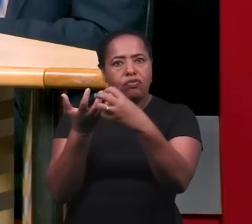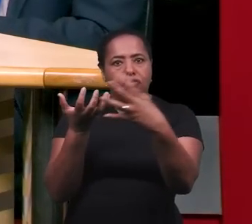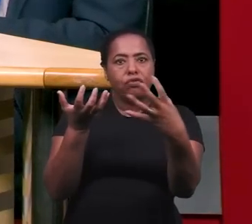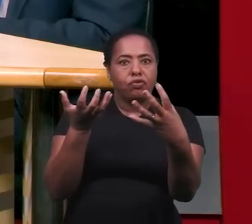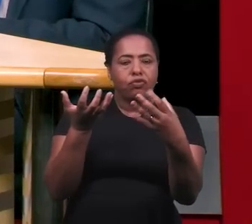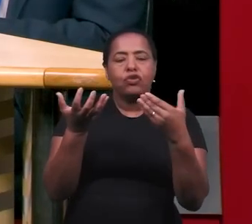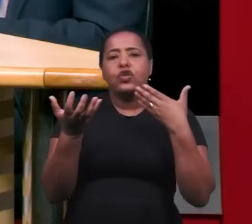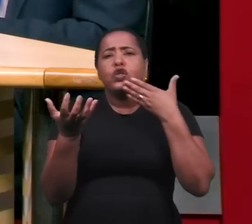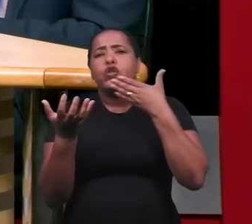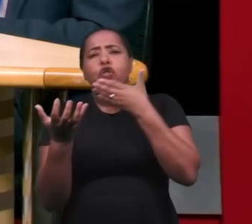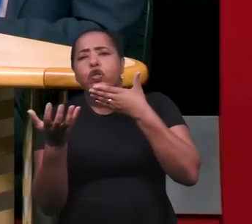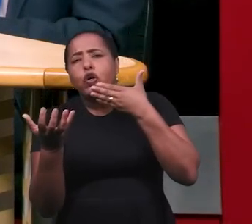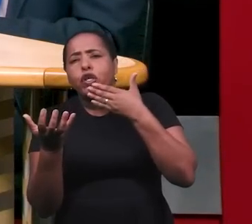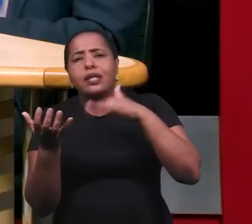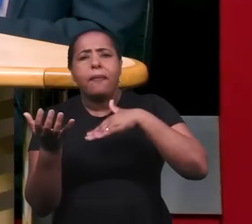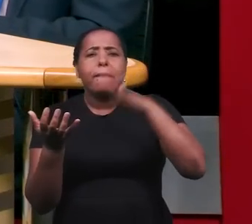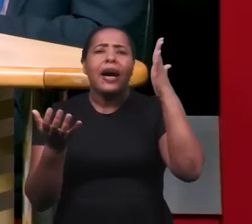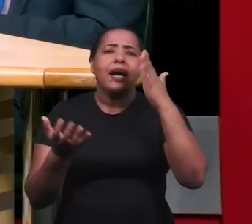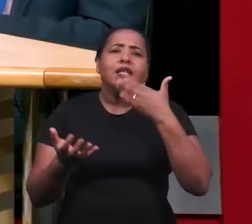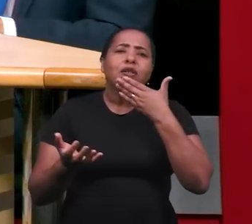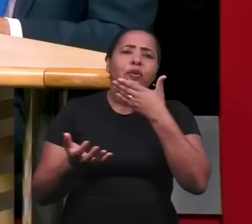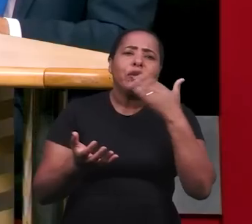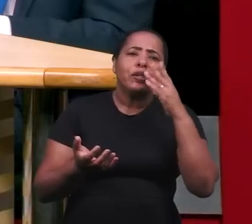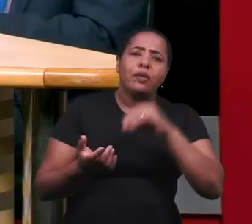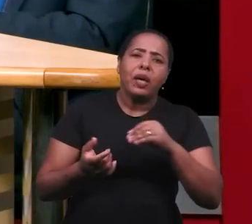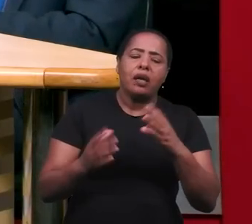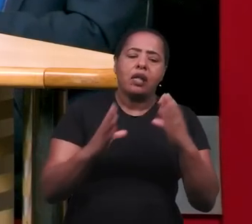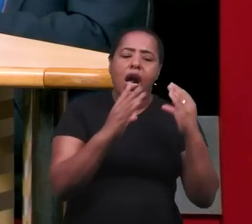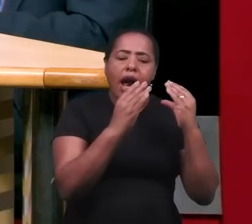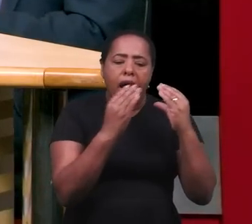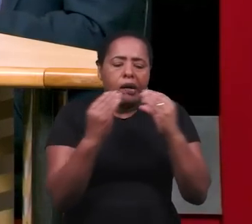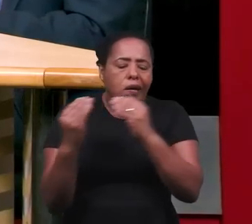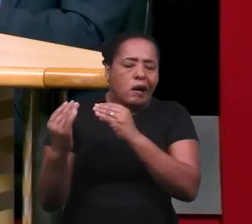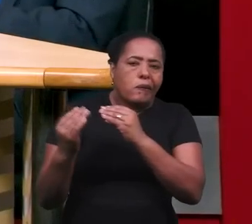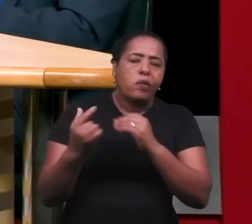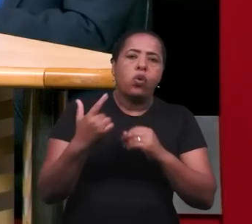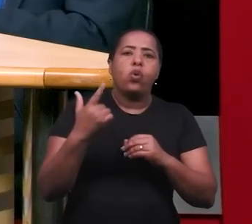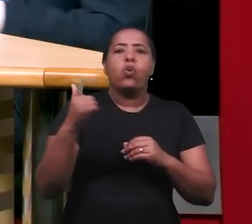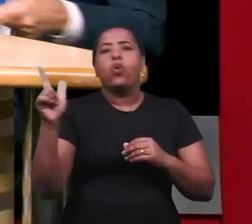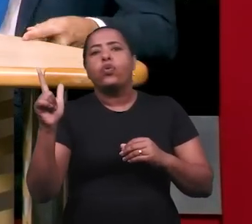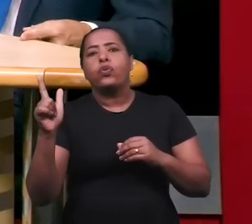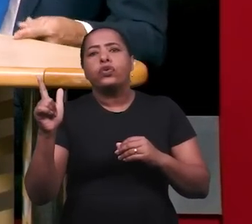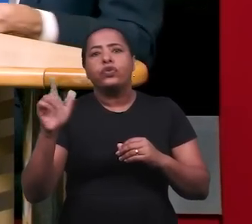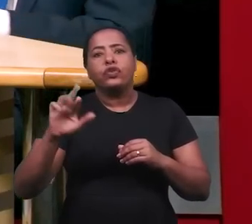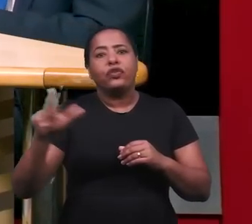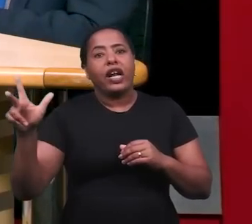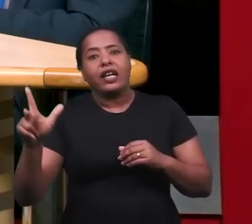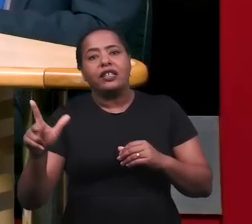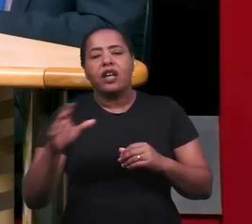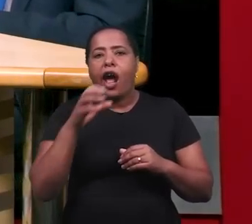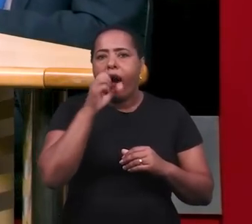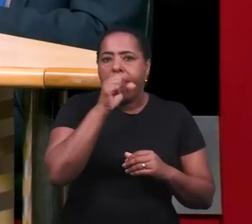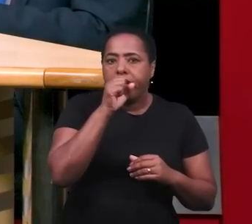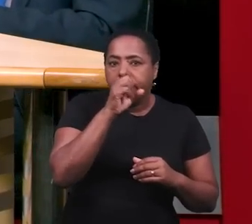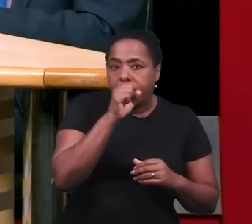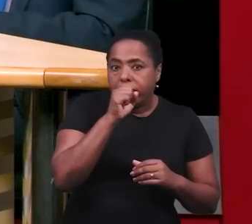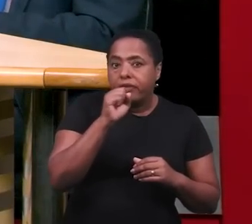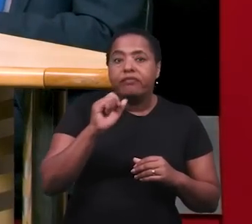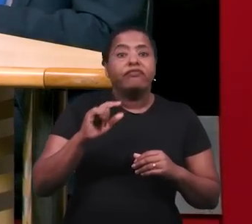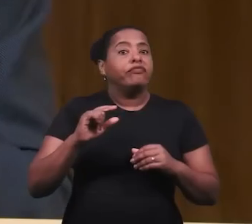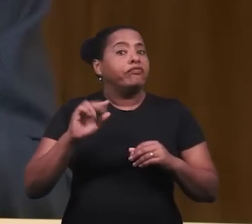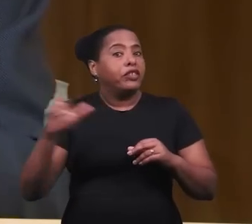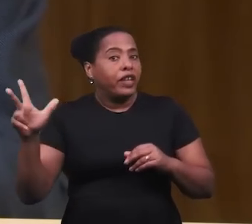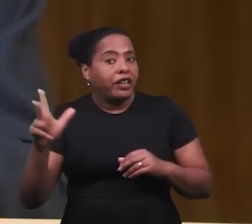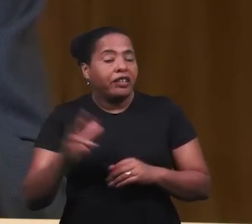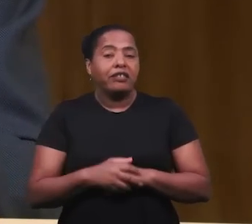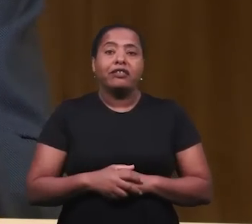doçura. O tempo da colheita do café é um, da mandioca é outro, da melancia é outro, da laranja é outro. Quer dizer, cada um vai ter seu